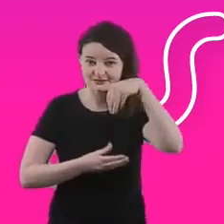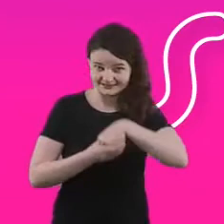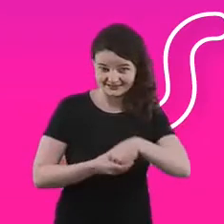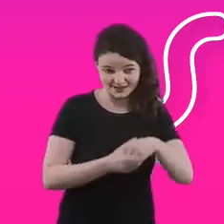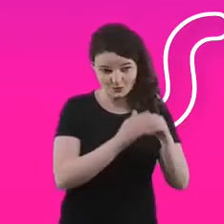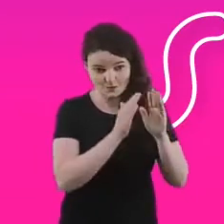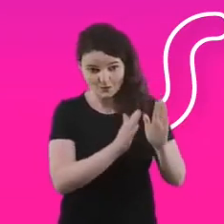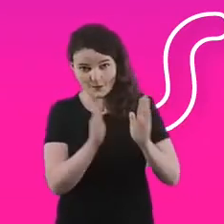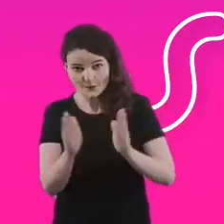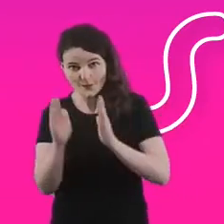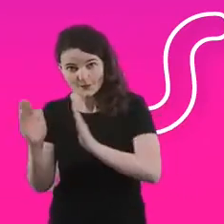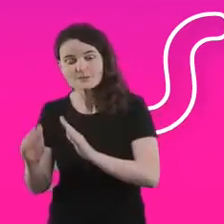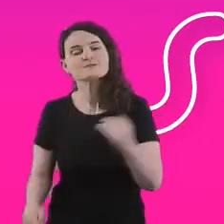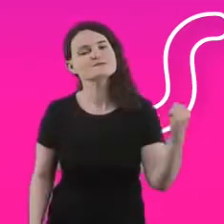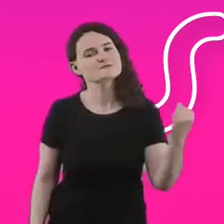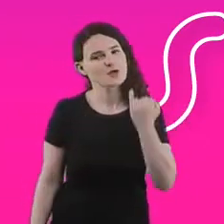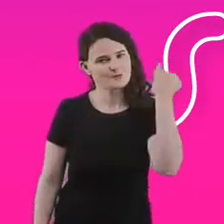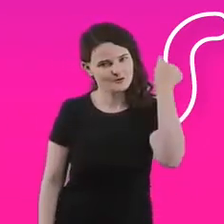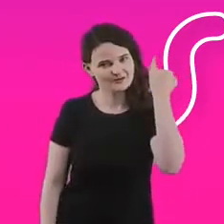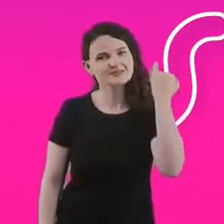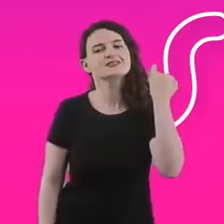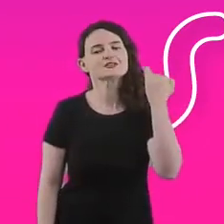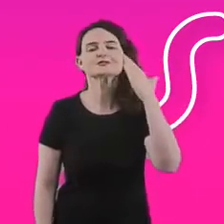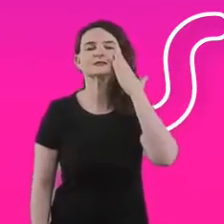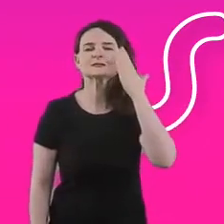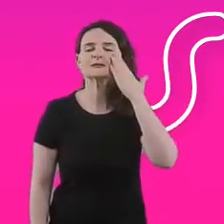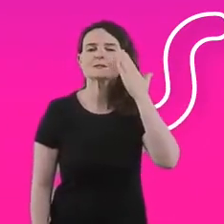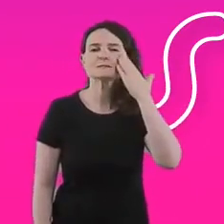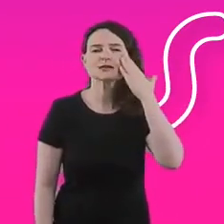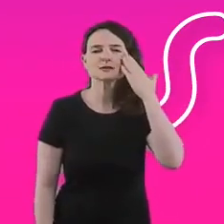eu acho que pode ser uma forma muito rica da gente,